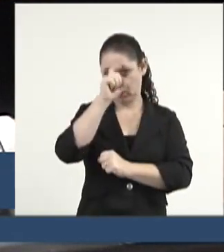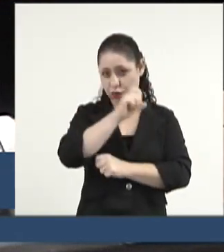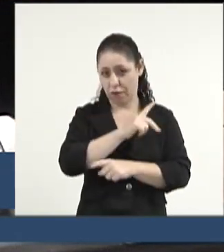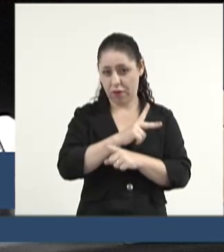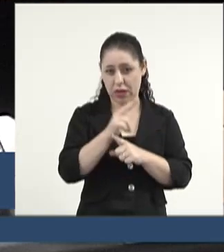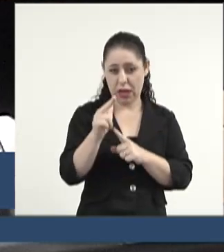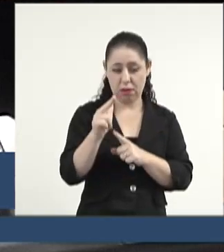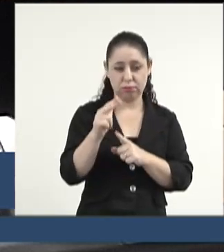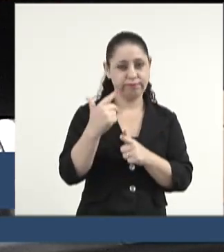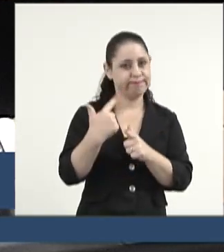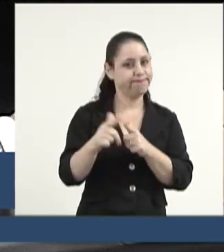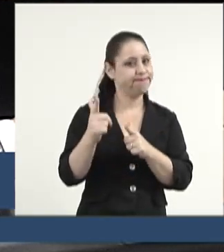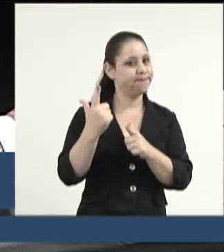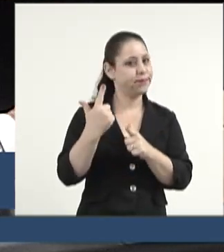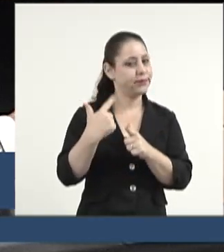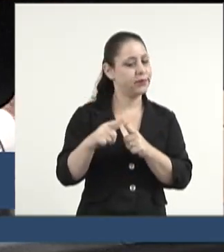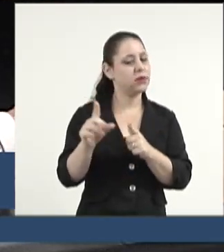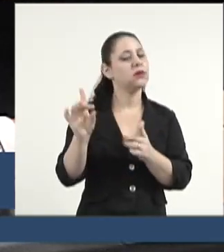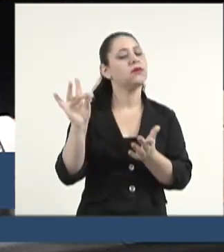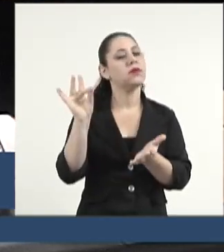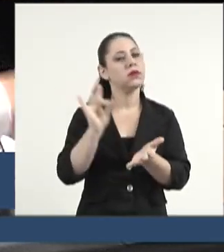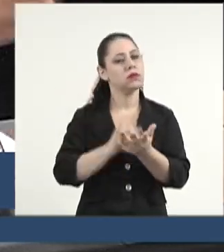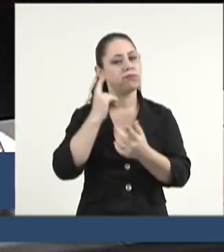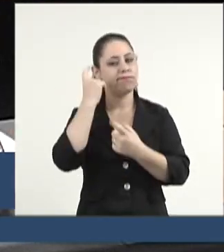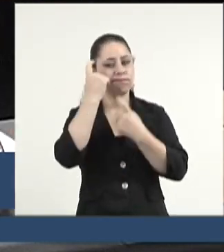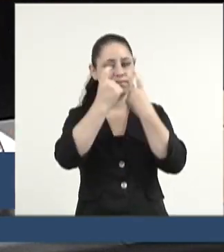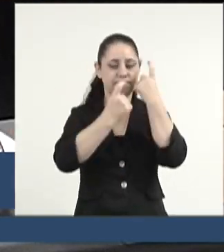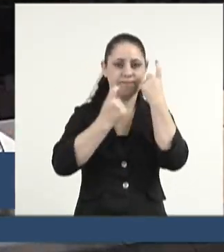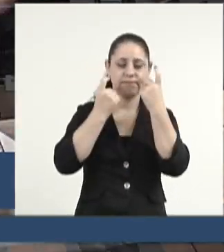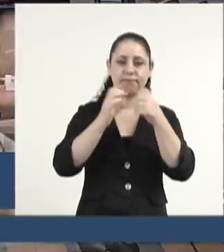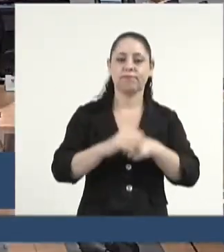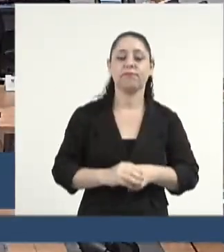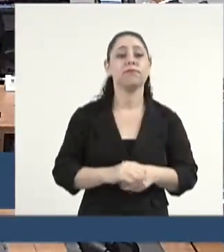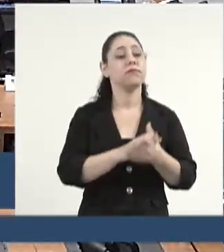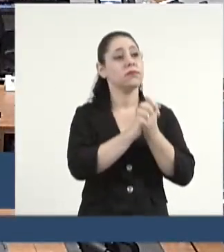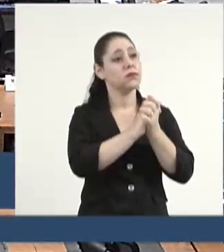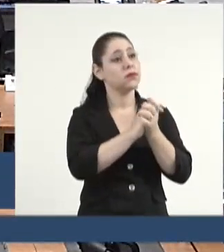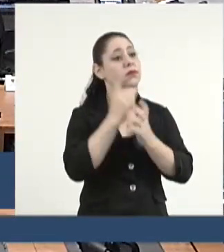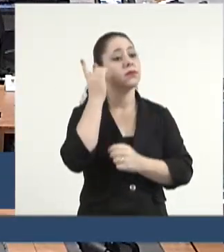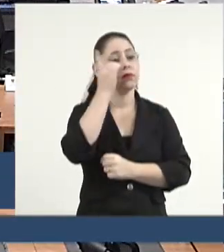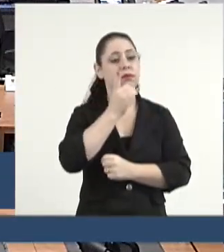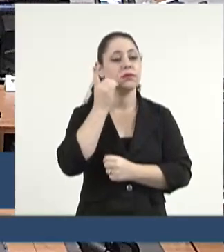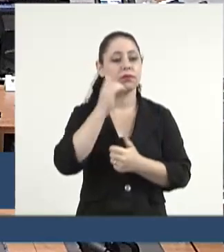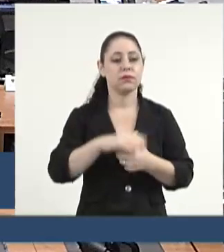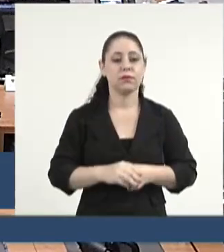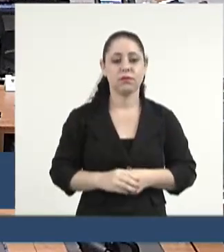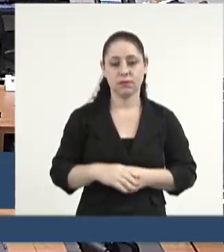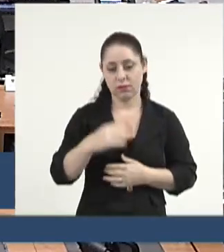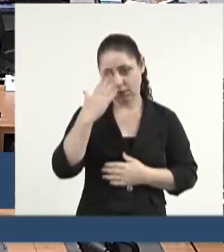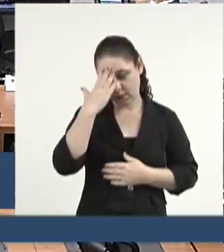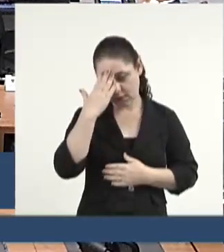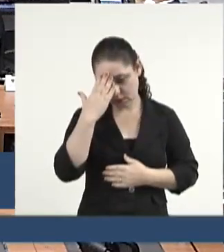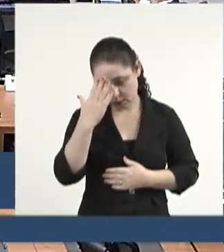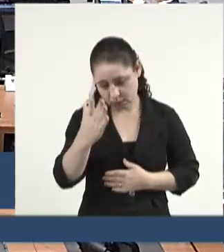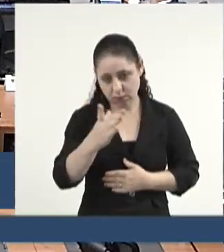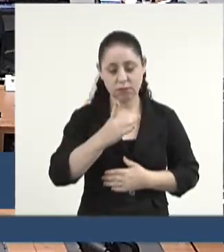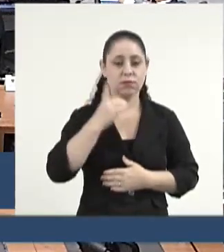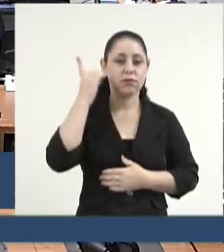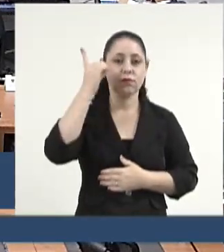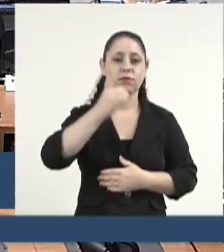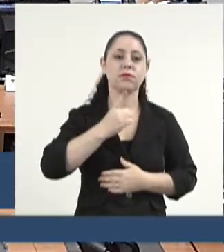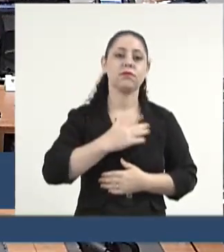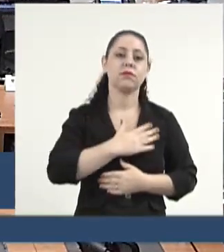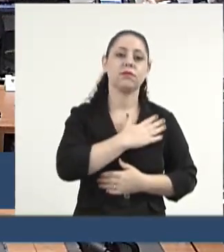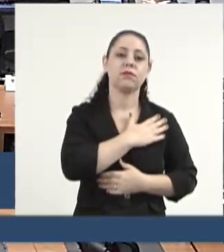sombrio e traz realmente muitas preocupações. Parabéns, deputado. Muito obrigado, Coronel Davi, pelo